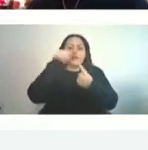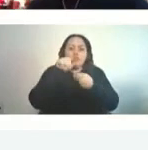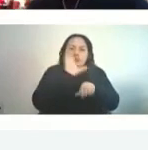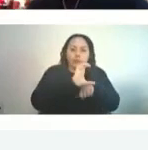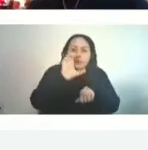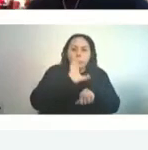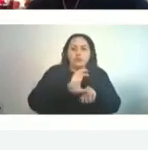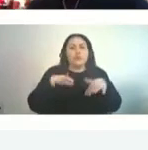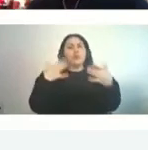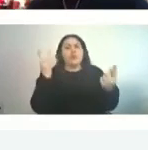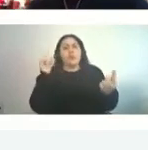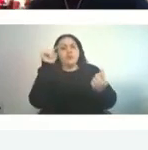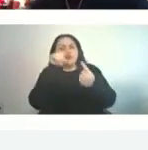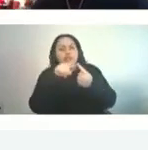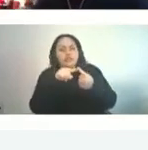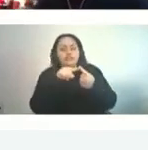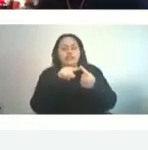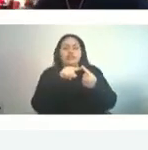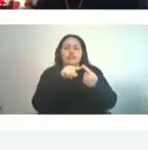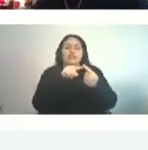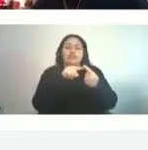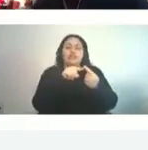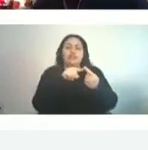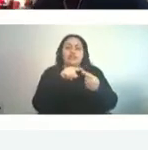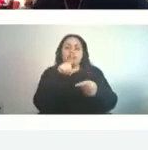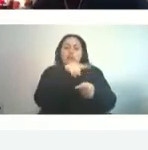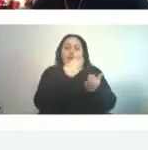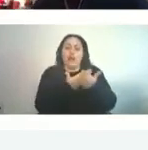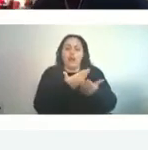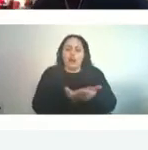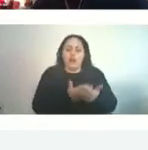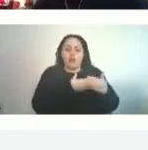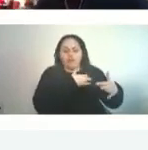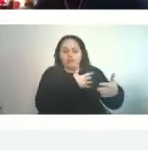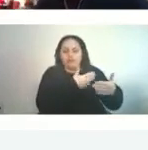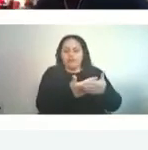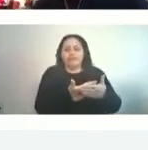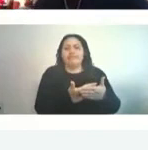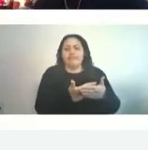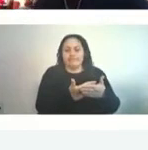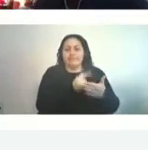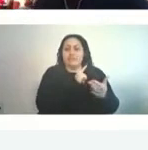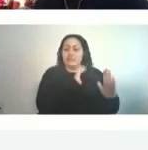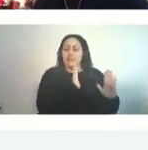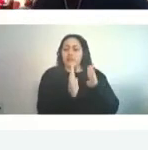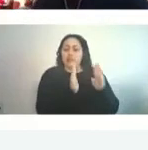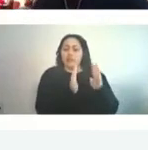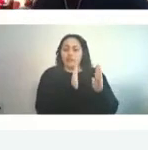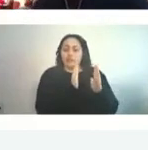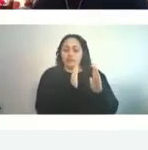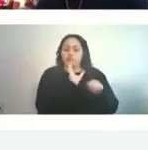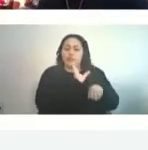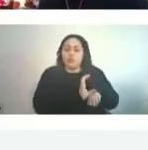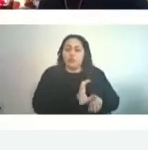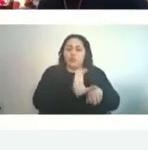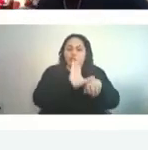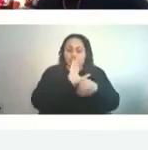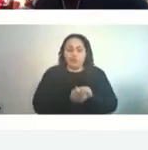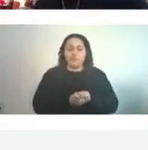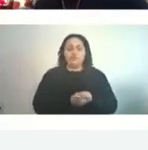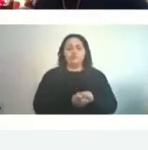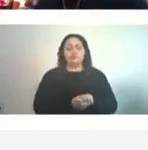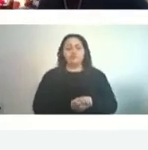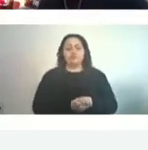objetivo de uma formação profissional que é dada, né, nesse processo de formação. Ter a